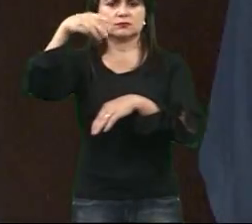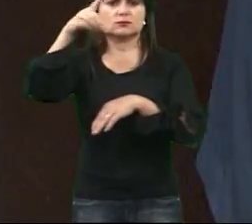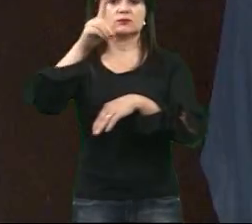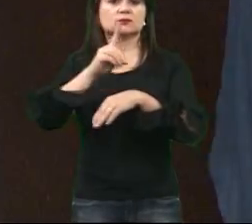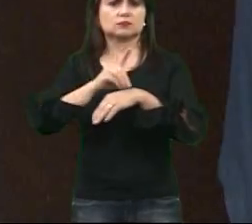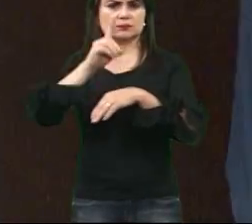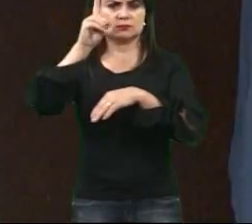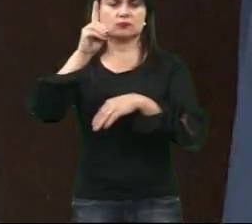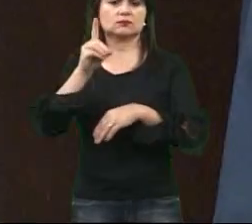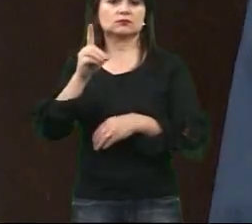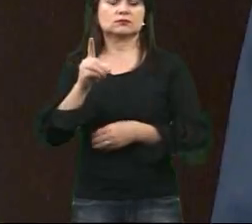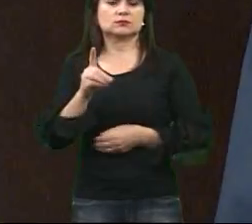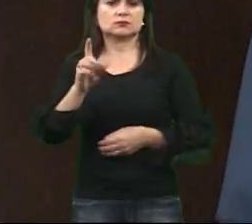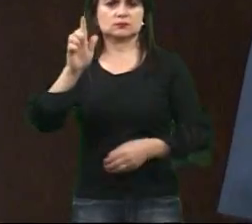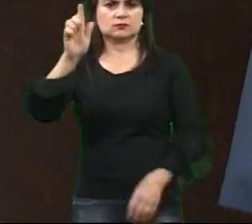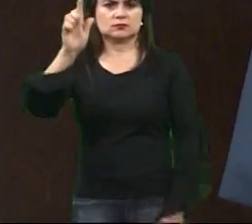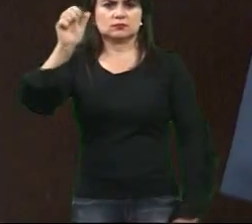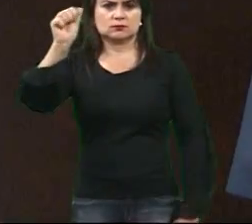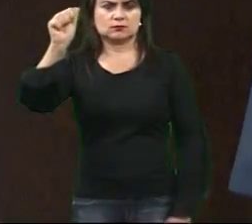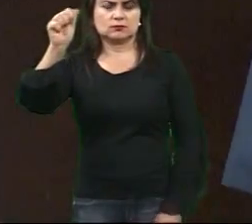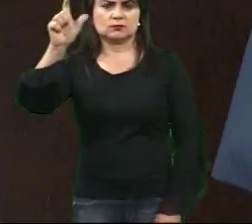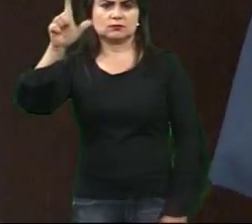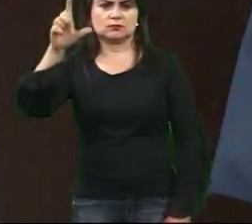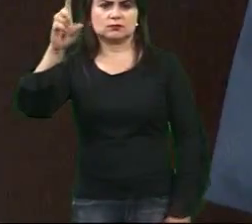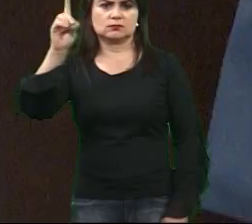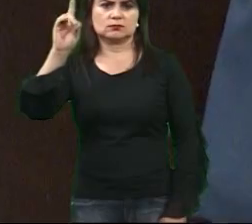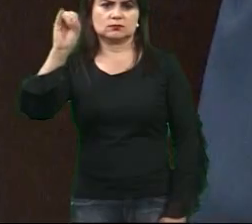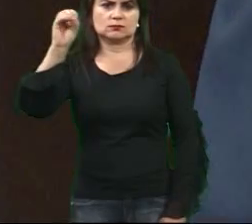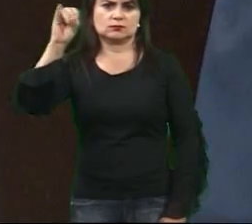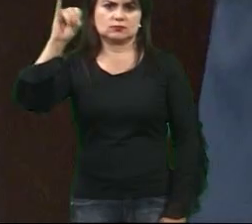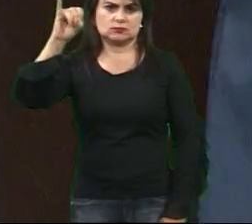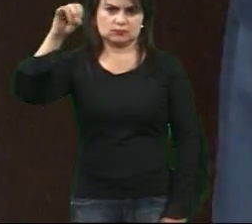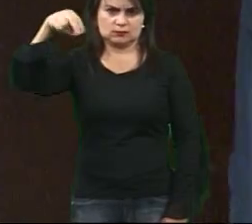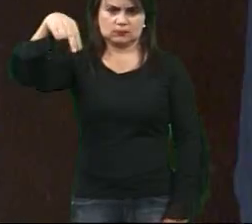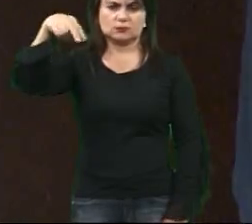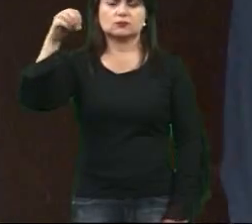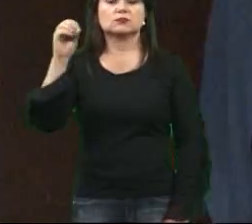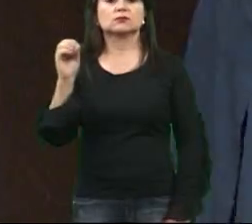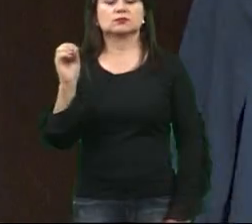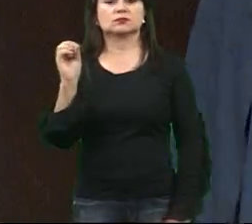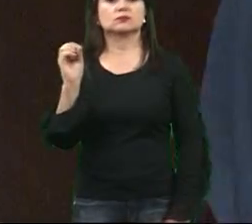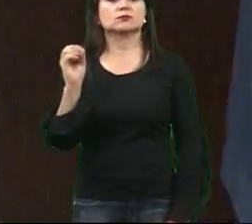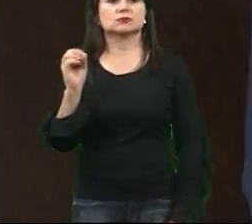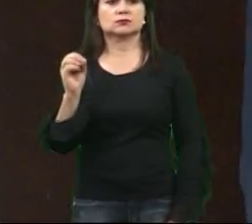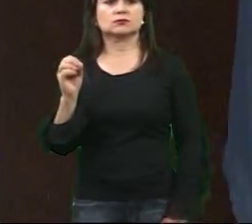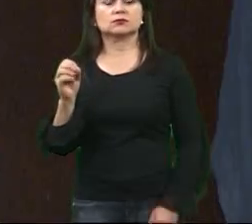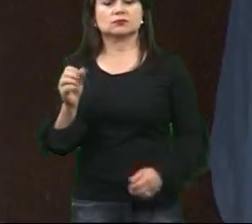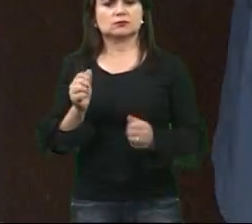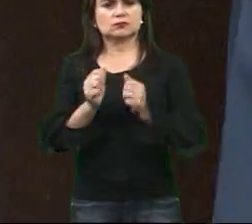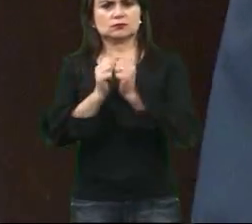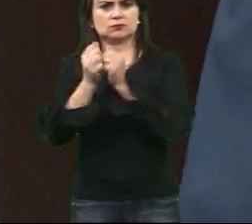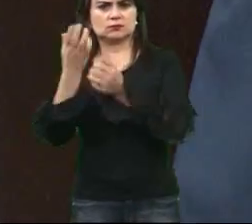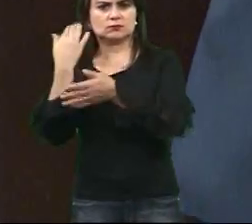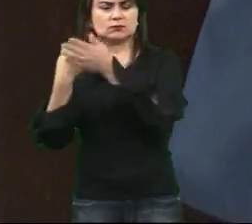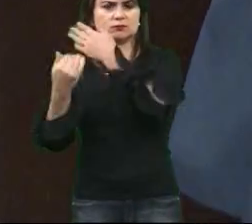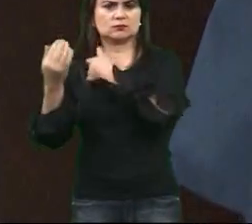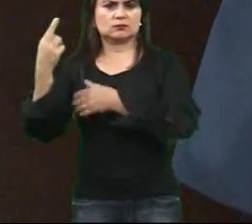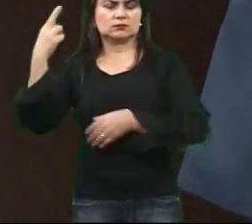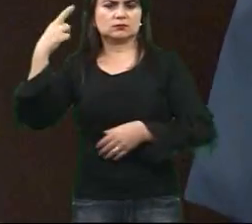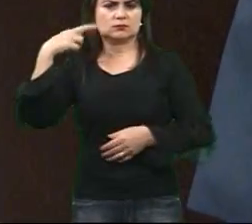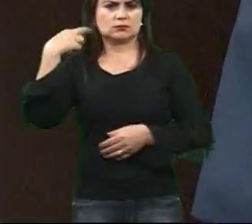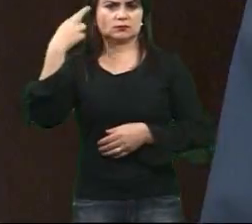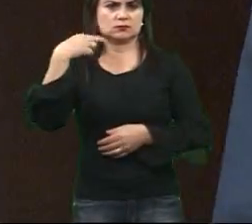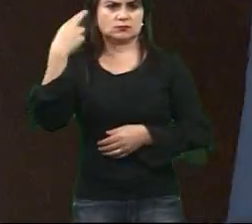Professor Galdino com quem tiver uma hora de dar os primeiros passos da carreira jurídica hispânico marcante e por conta de tudo isso